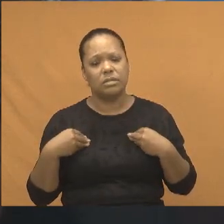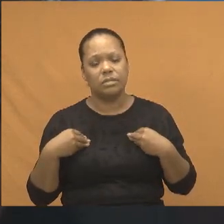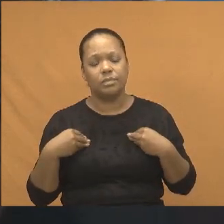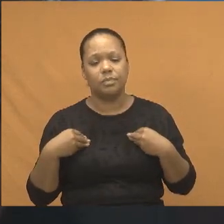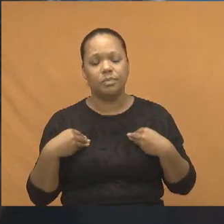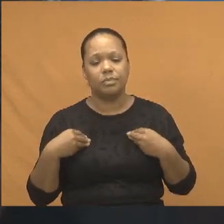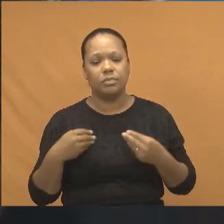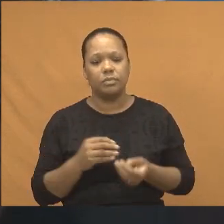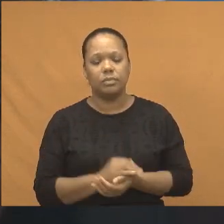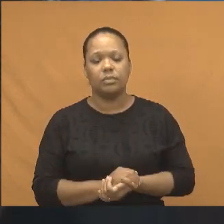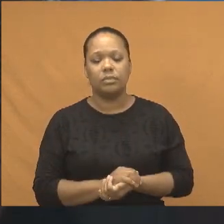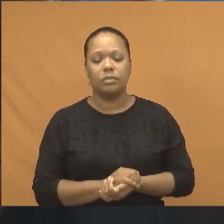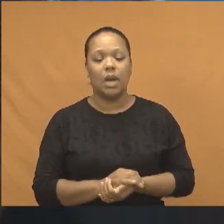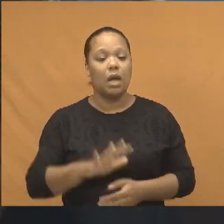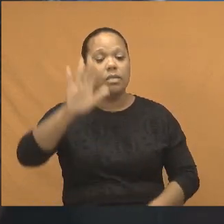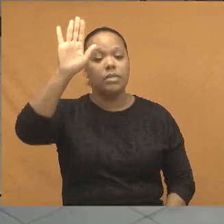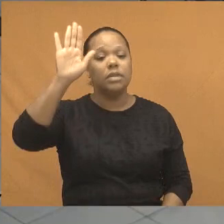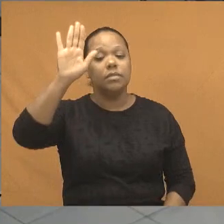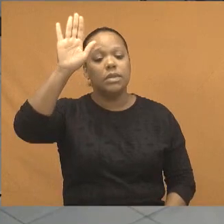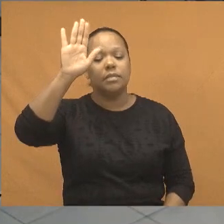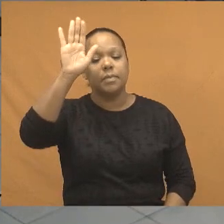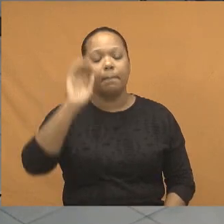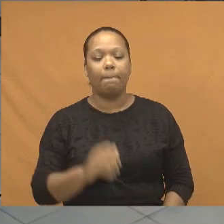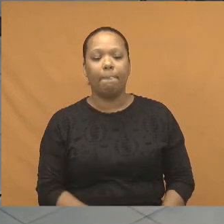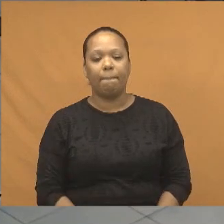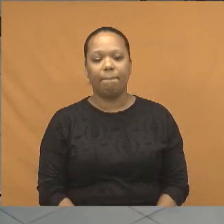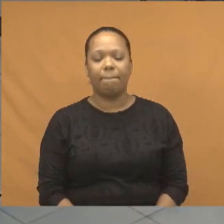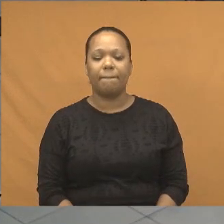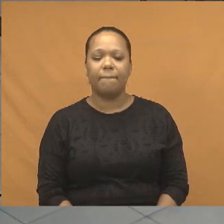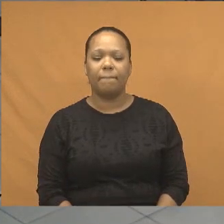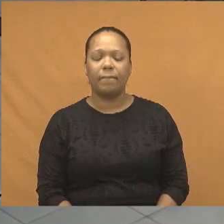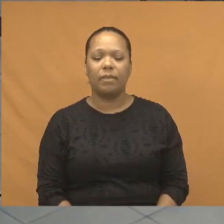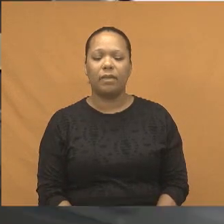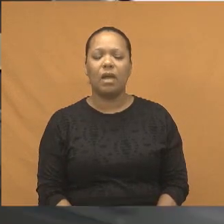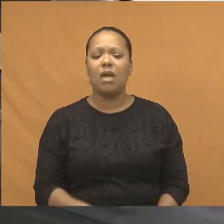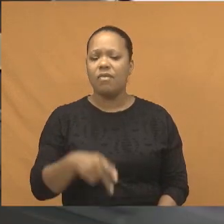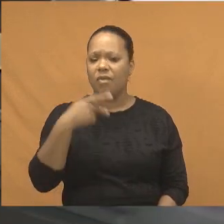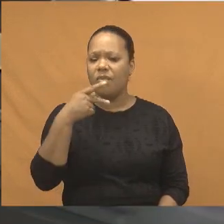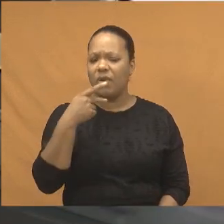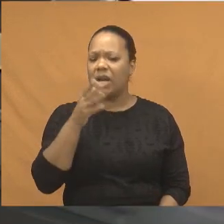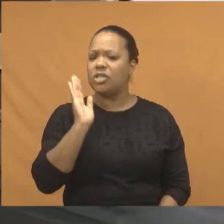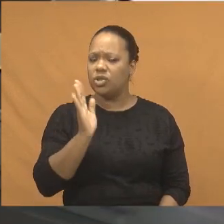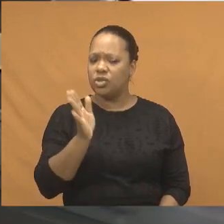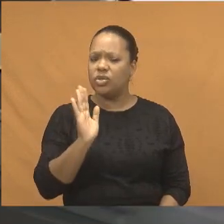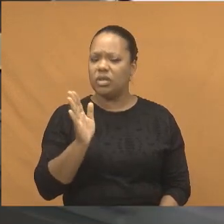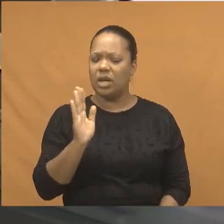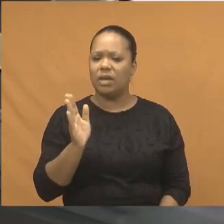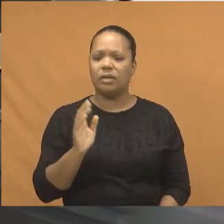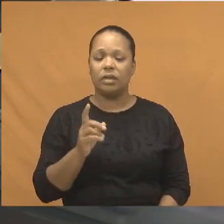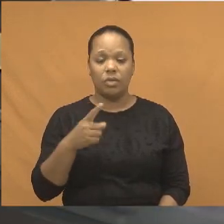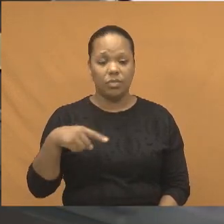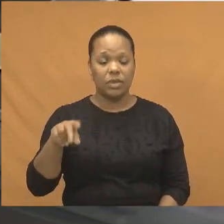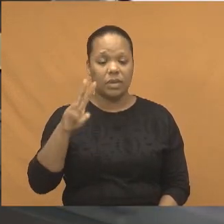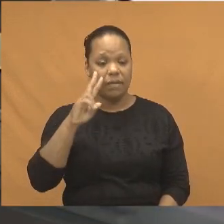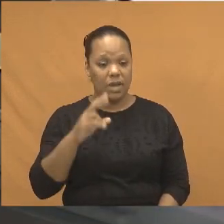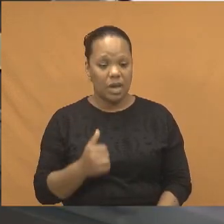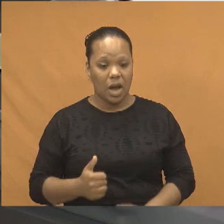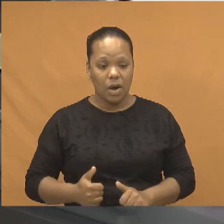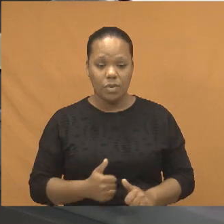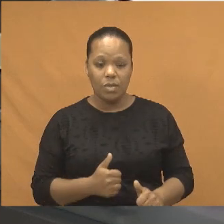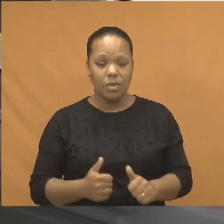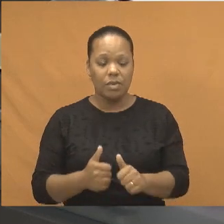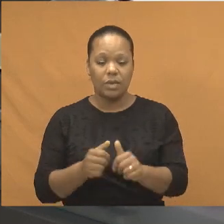Senhor presidente, brincar naquele campinho. Senhor presidente, eu tenho falado aqui e vou repetir, você que está nos acompanhando aqui